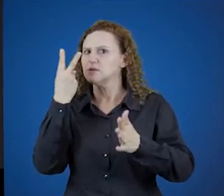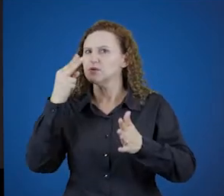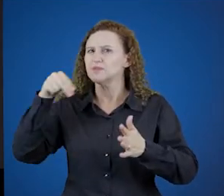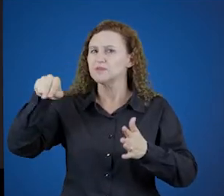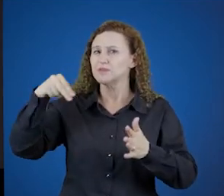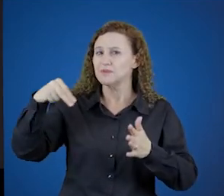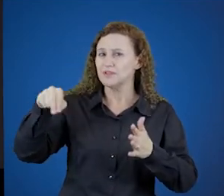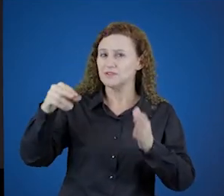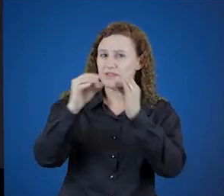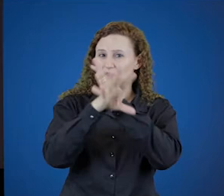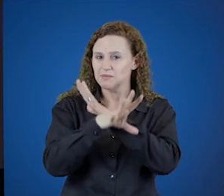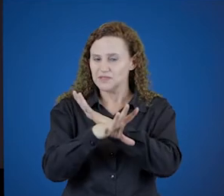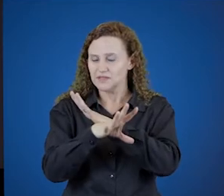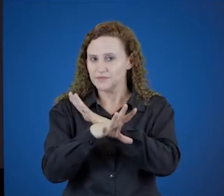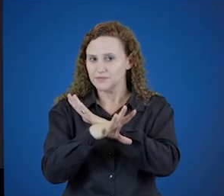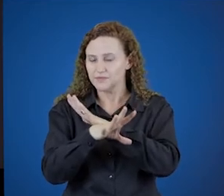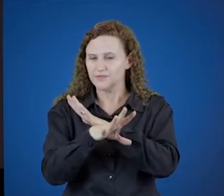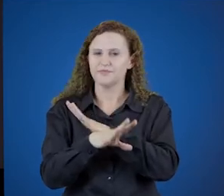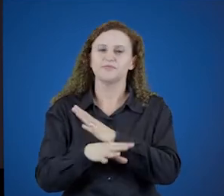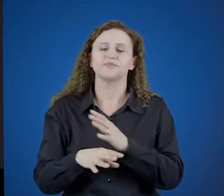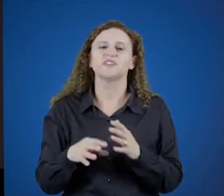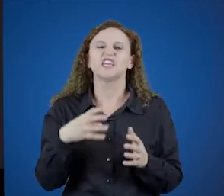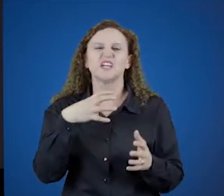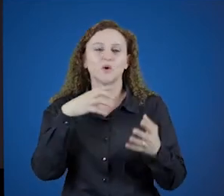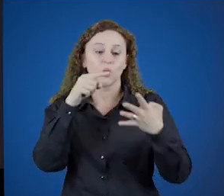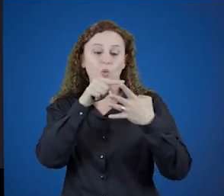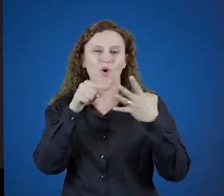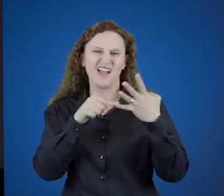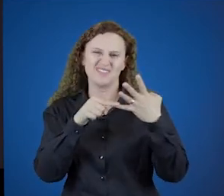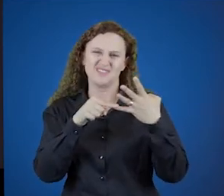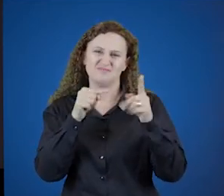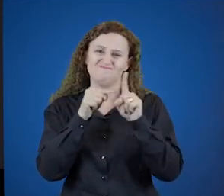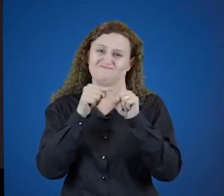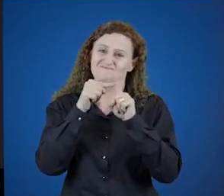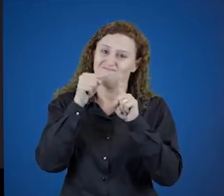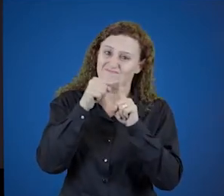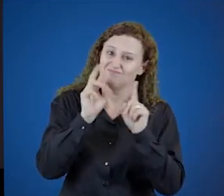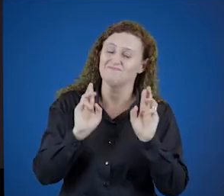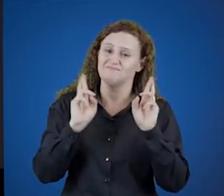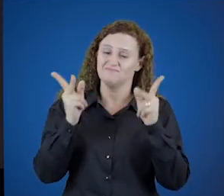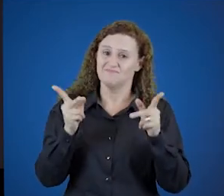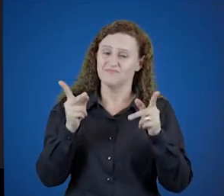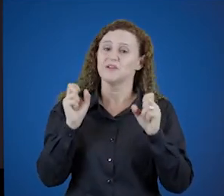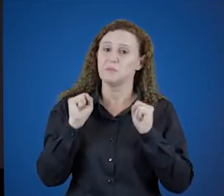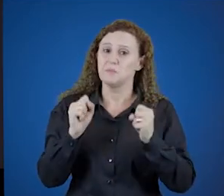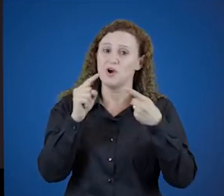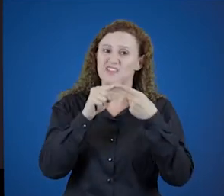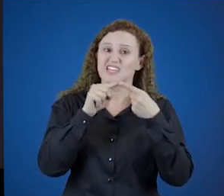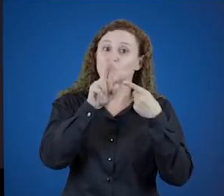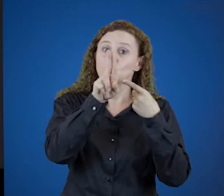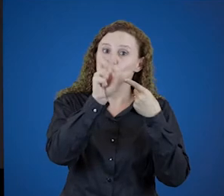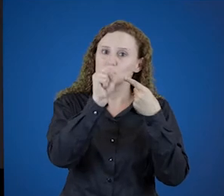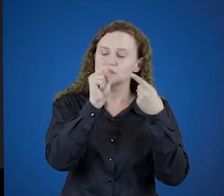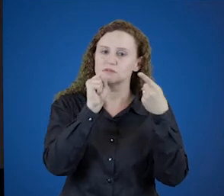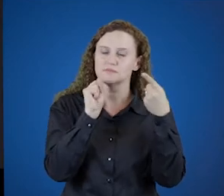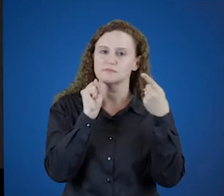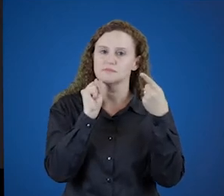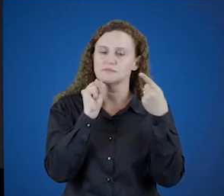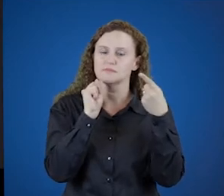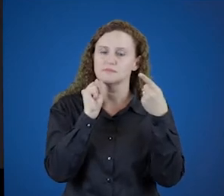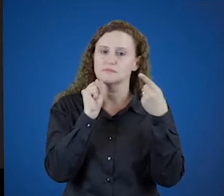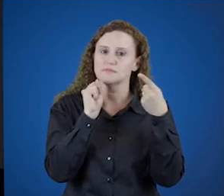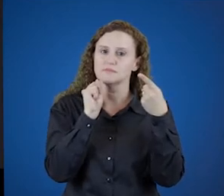segunda declinação o nominativo pode terminar de 4 maneiras diferentes pode terminar em